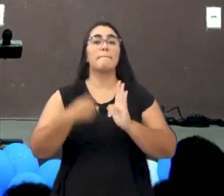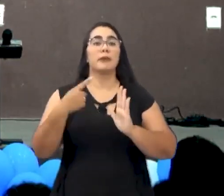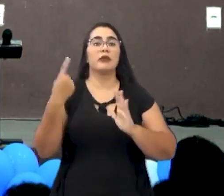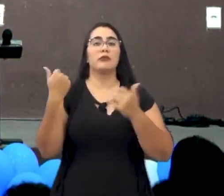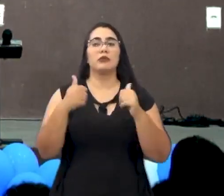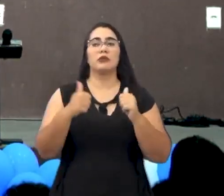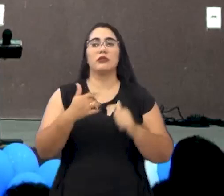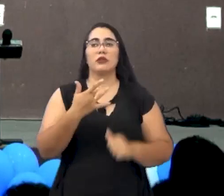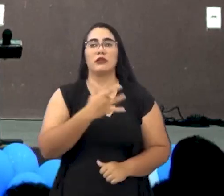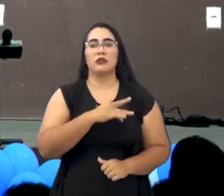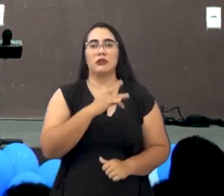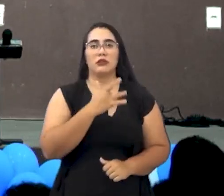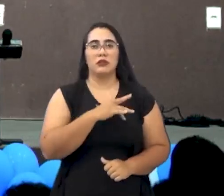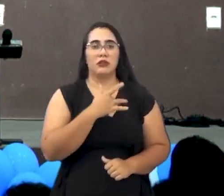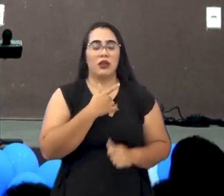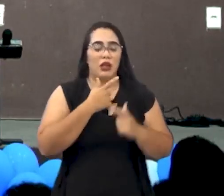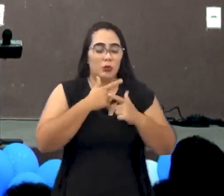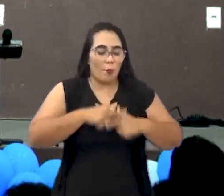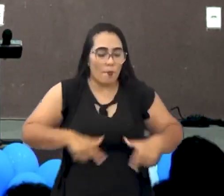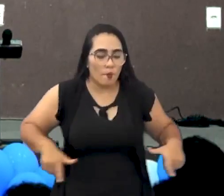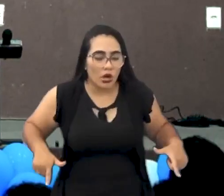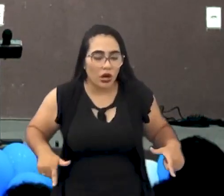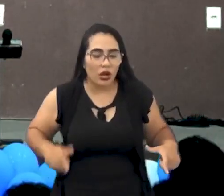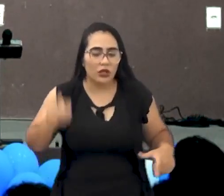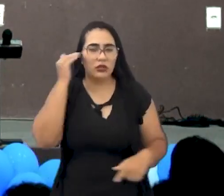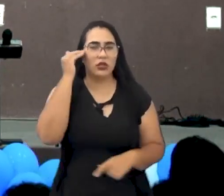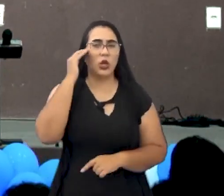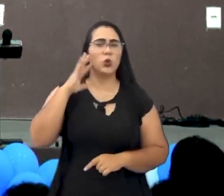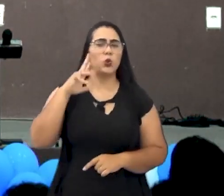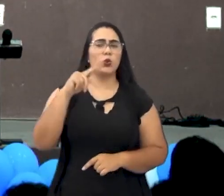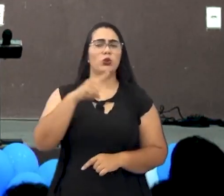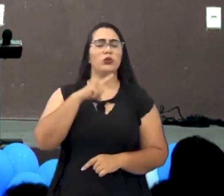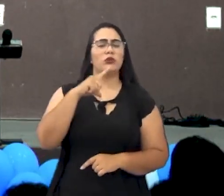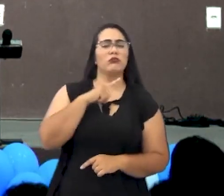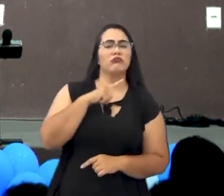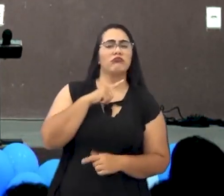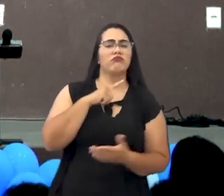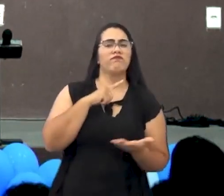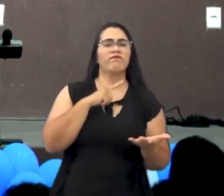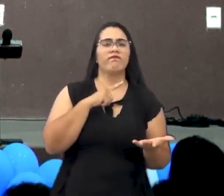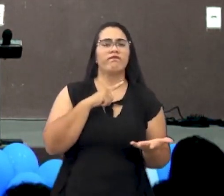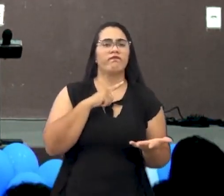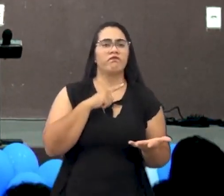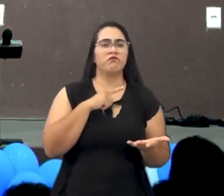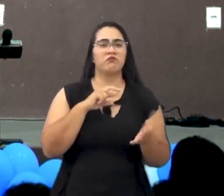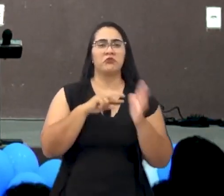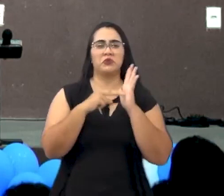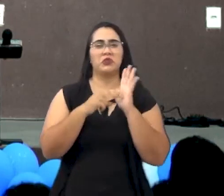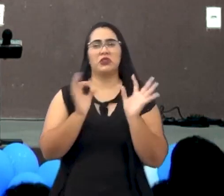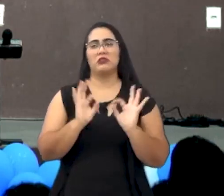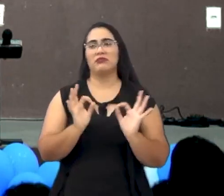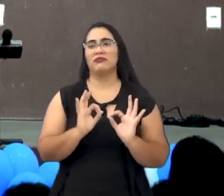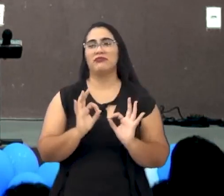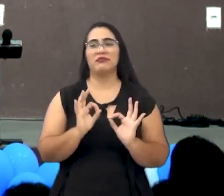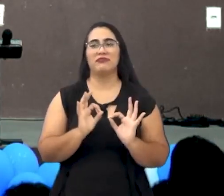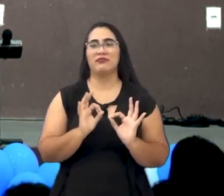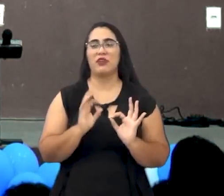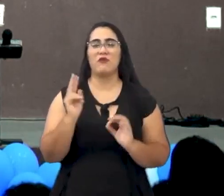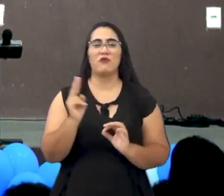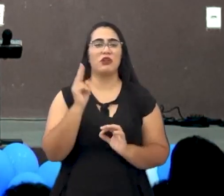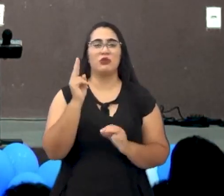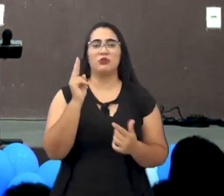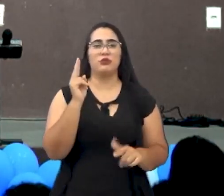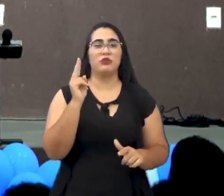O primeiro passo é reconhecer que tudo que você tinha não era nada, não valia de